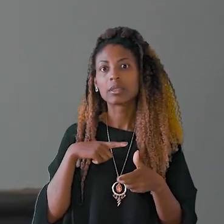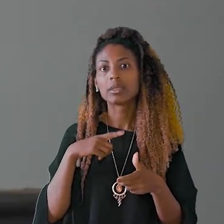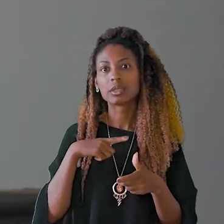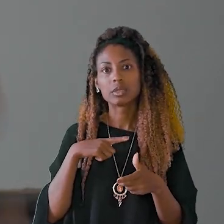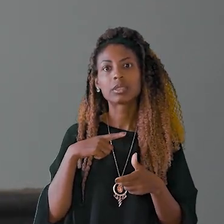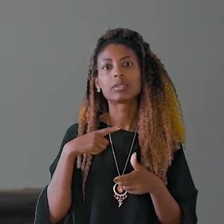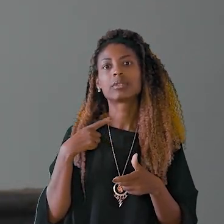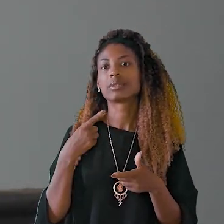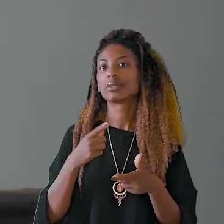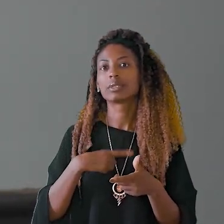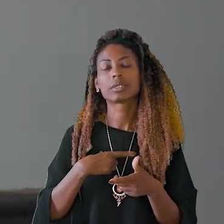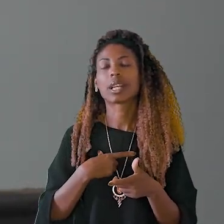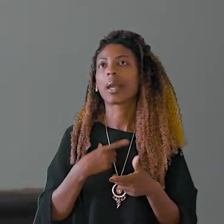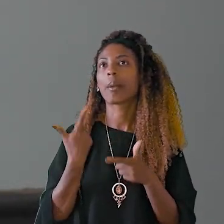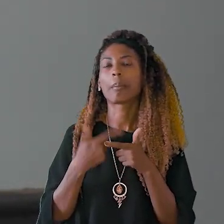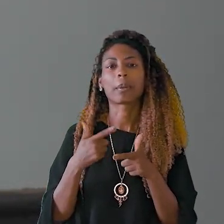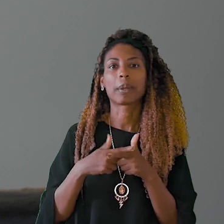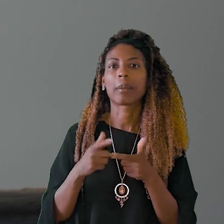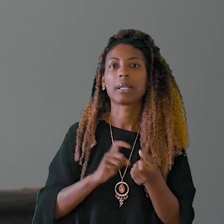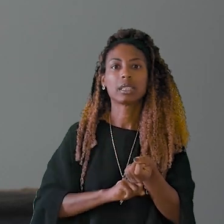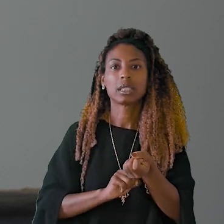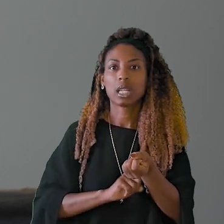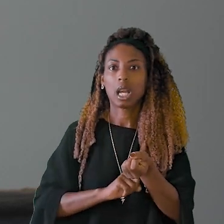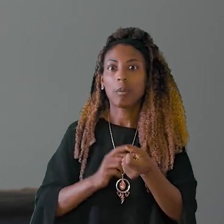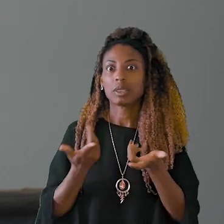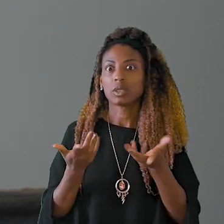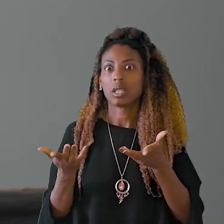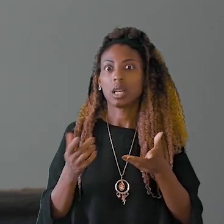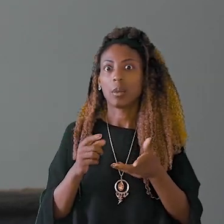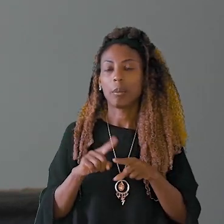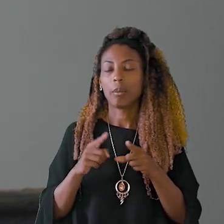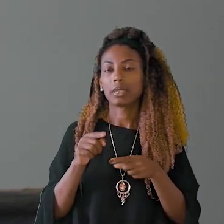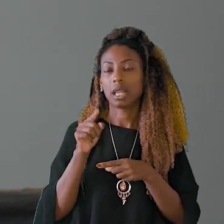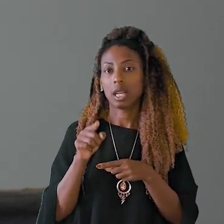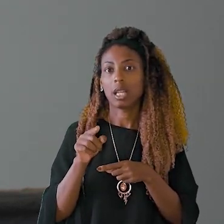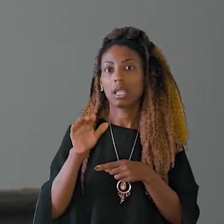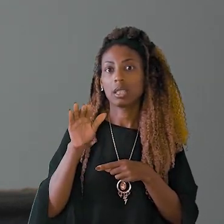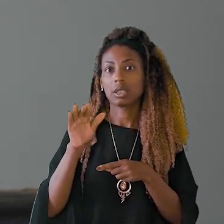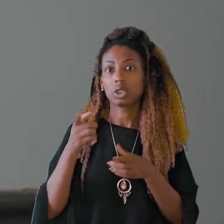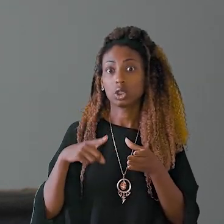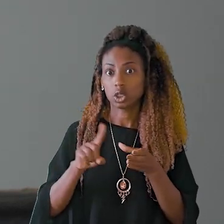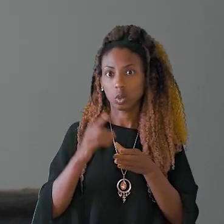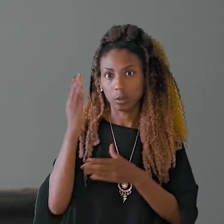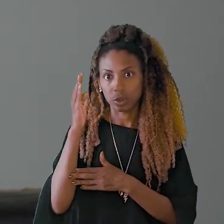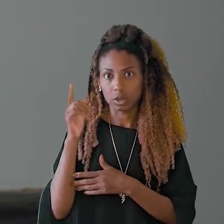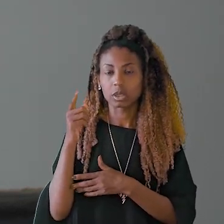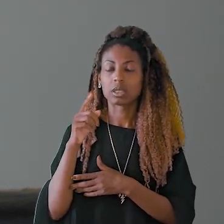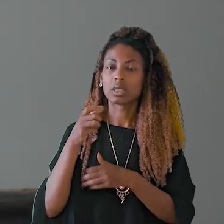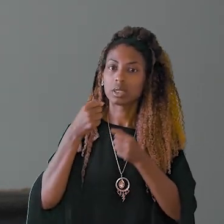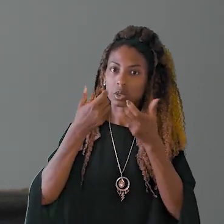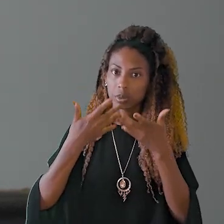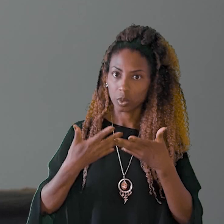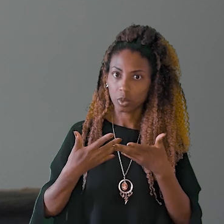você não dê um ataque, aí você não consegue entrar pra você trabalhar. Mas ela chegou no camarim e falou com